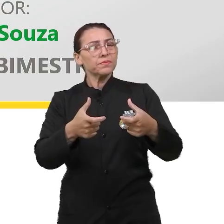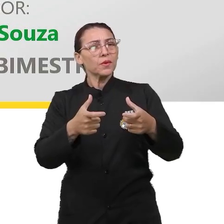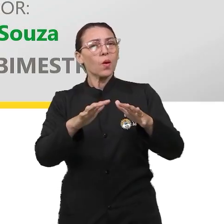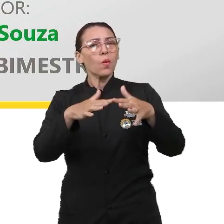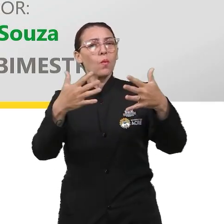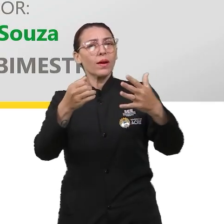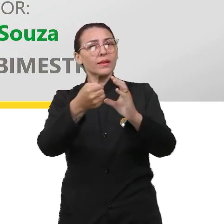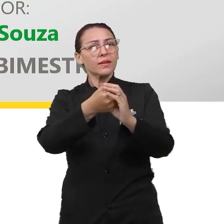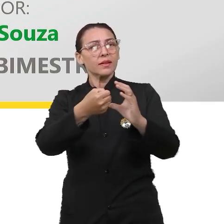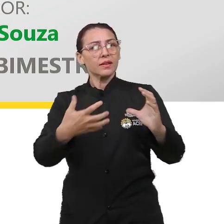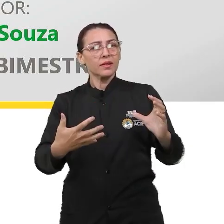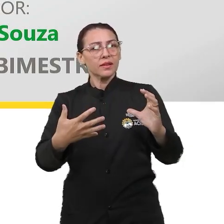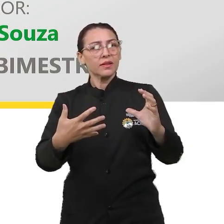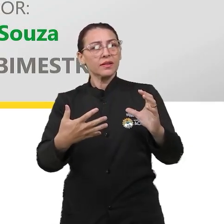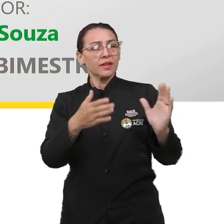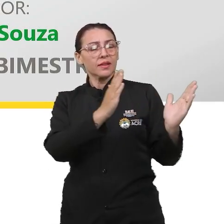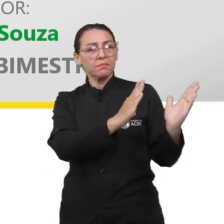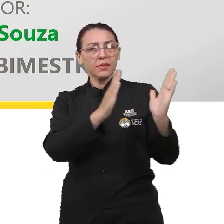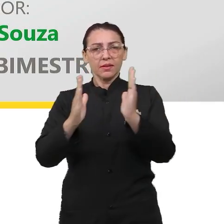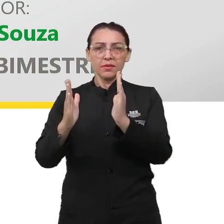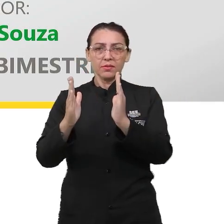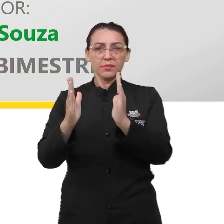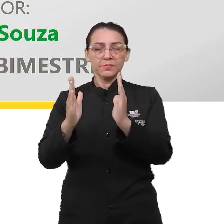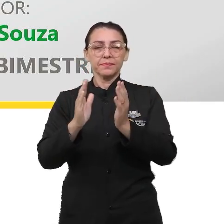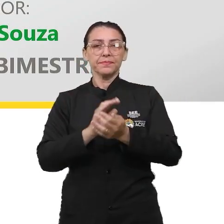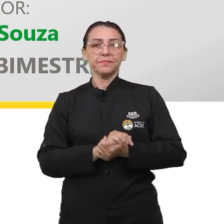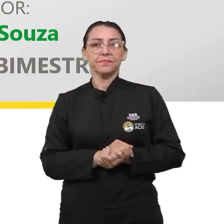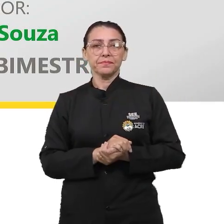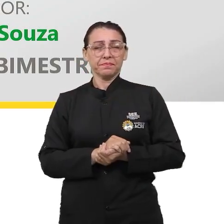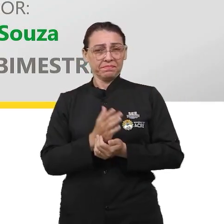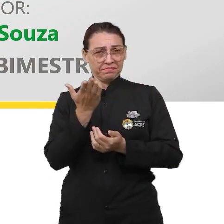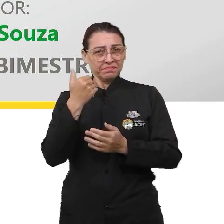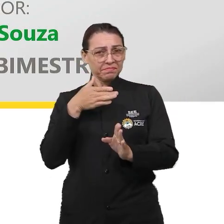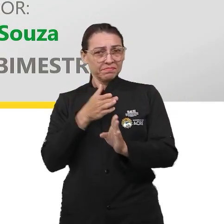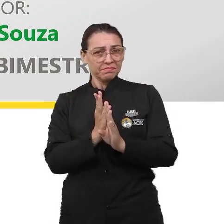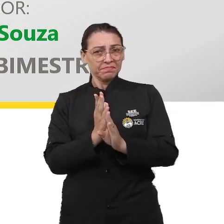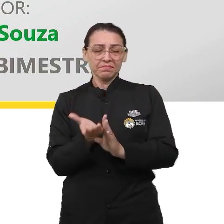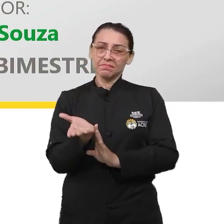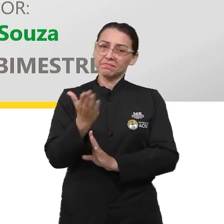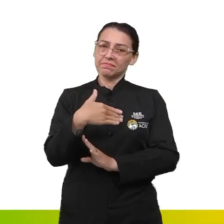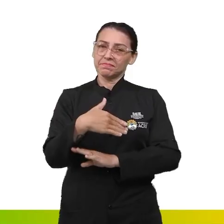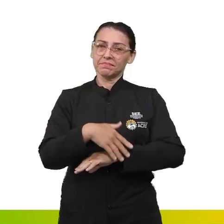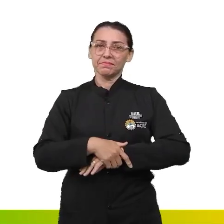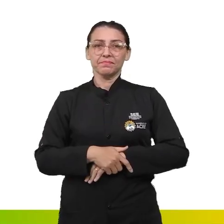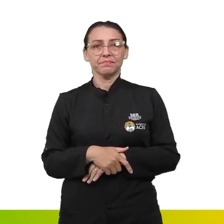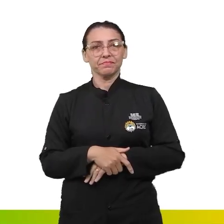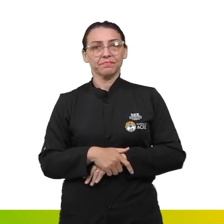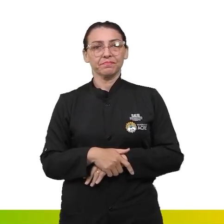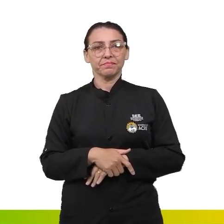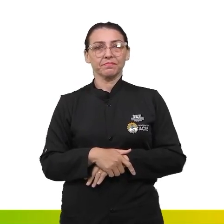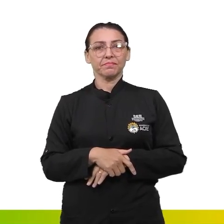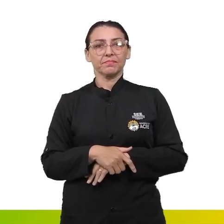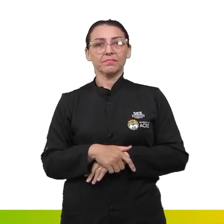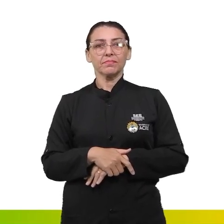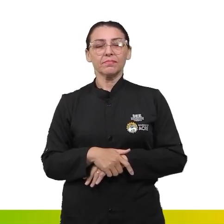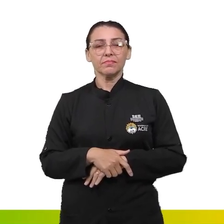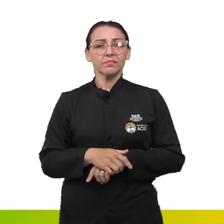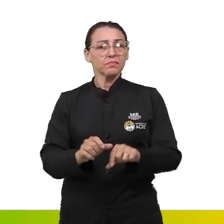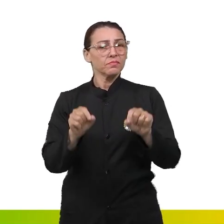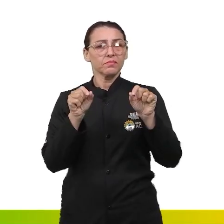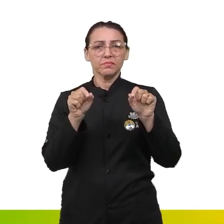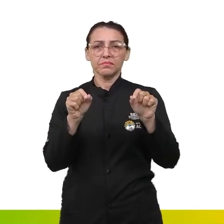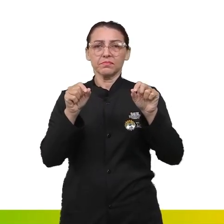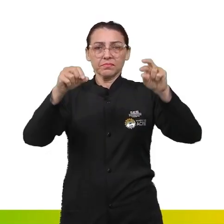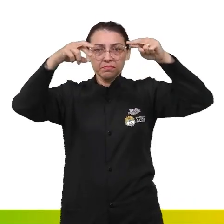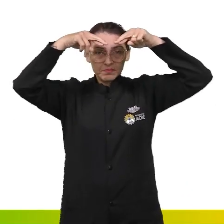Quais são as características deste período? Quer descobrir? Vem comigo então, olha só. O que